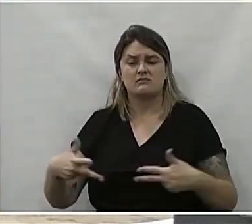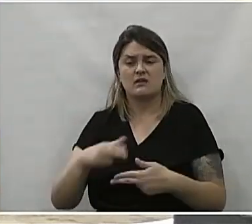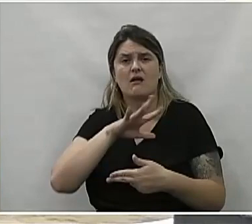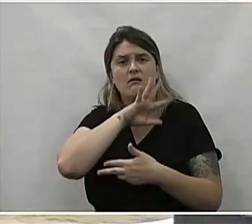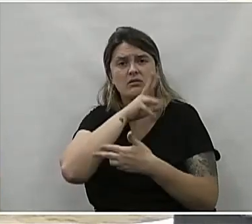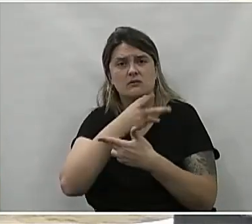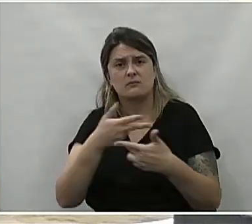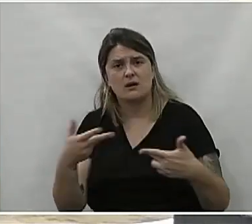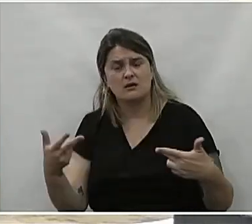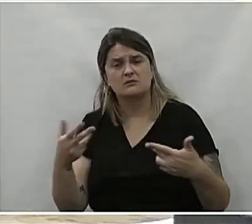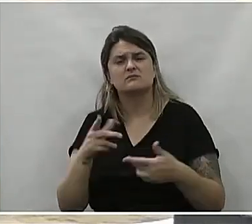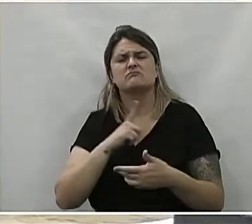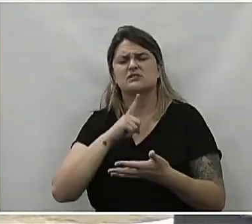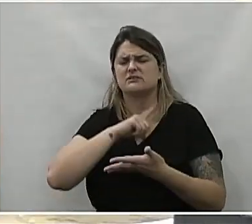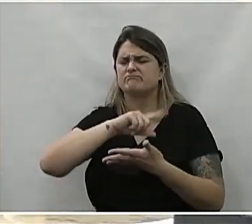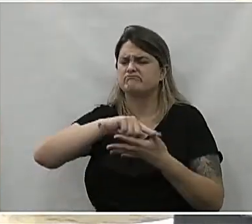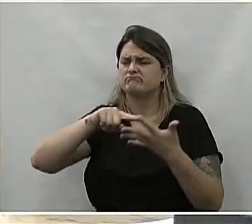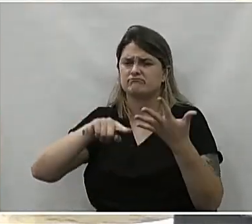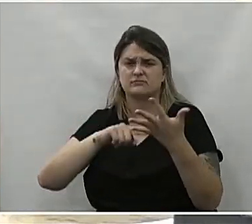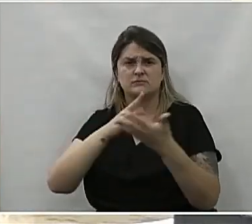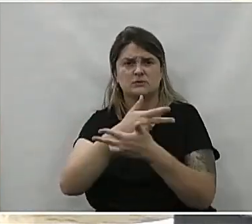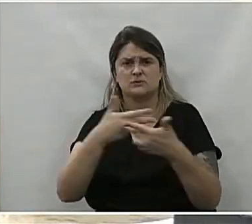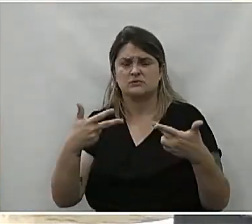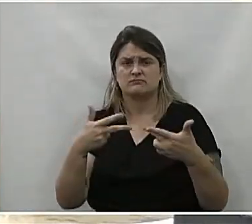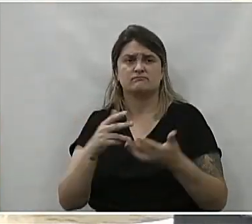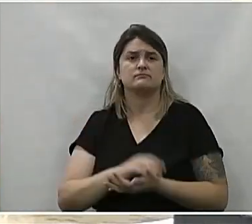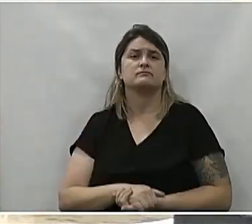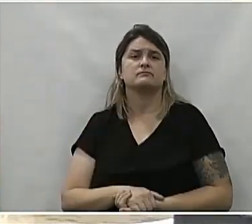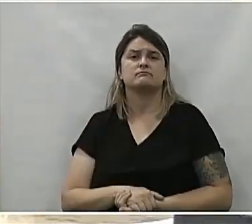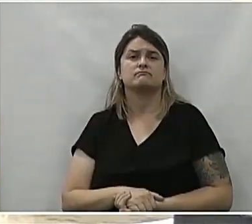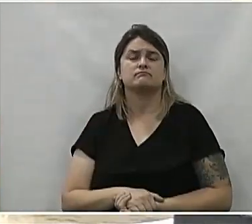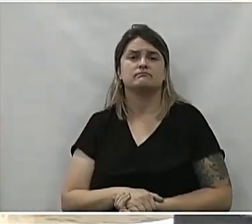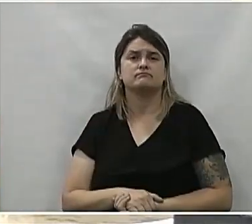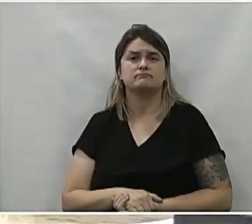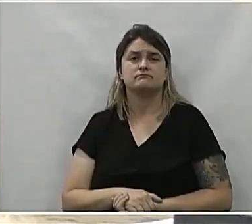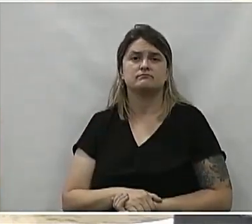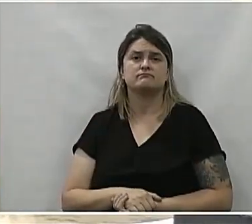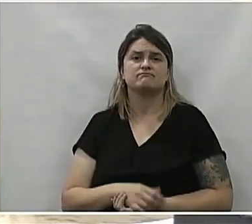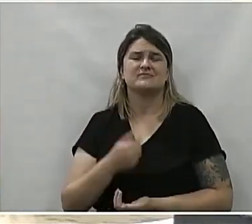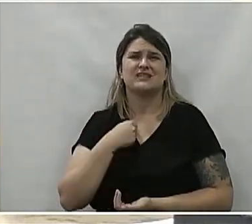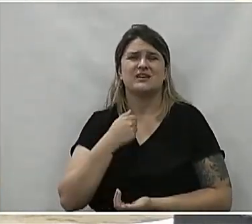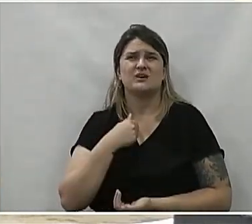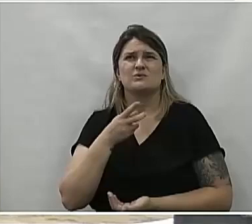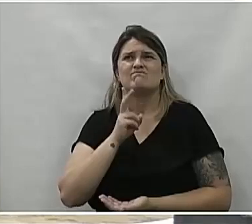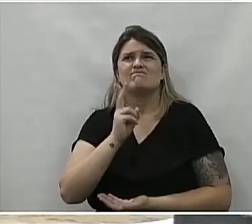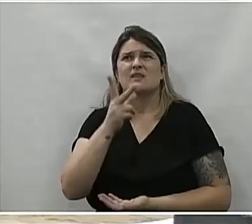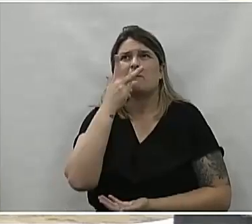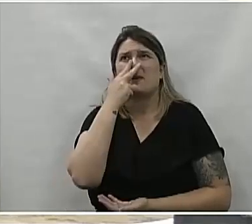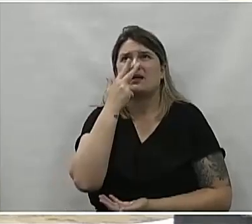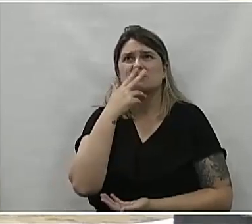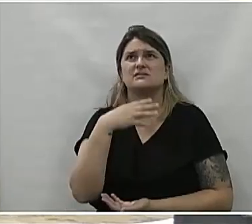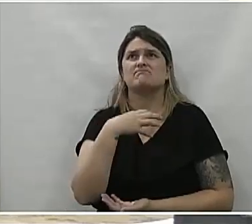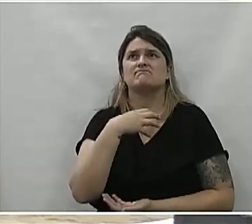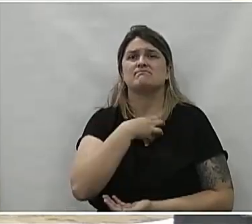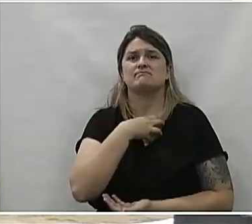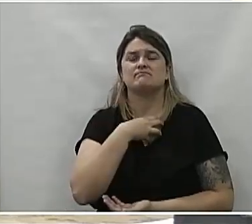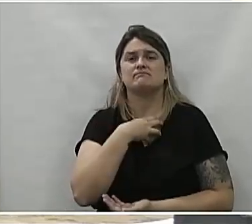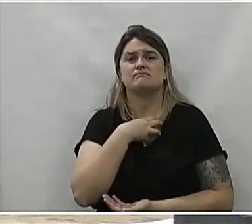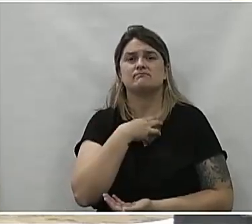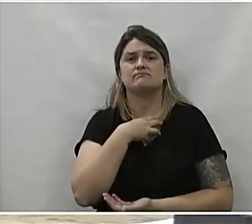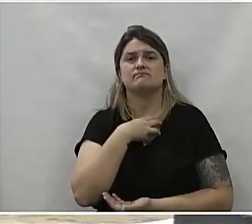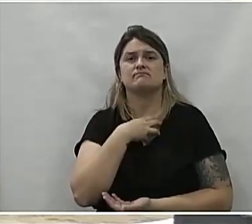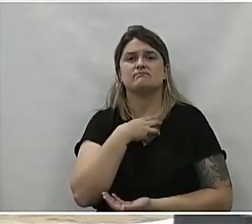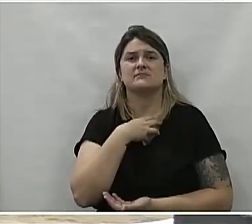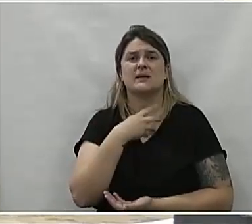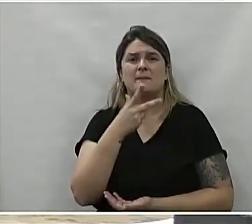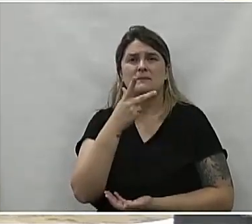animais E muito mais Então fica aí Sempre o nosso A nossa